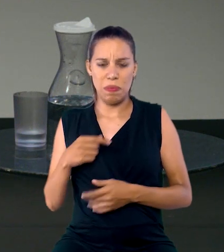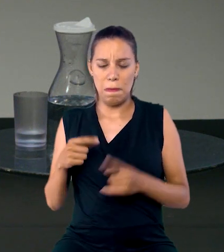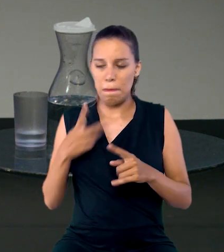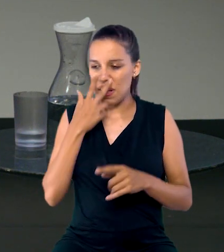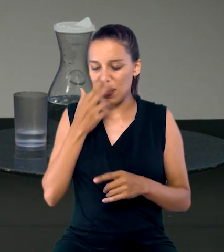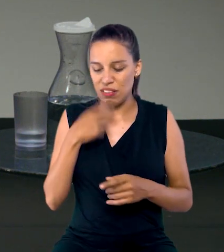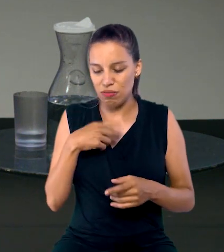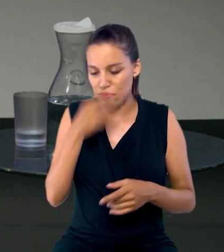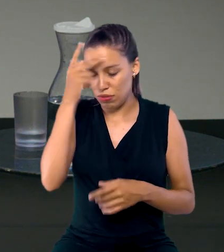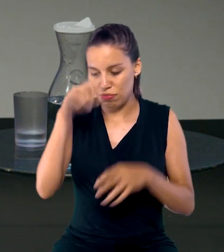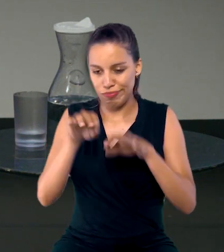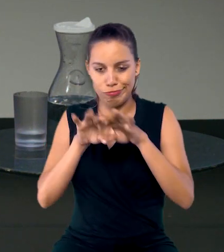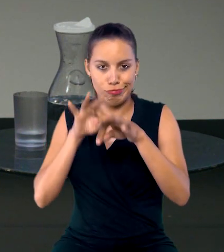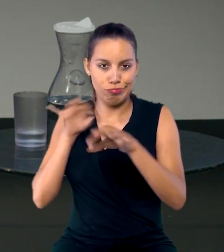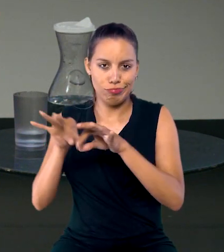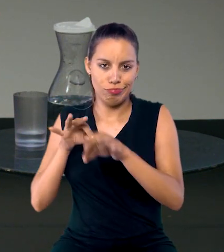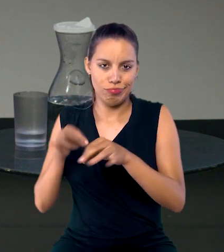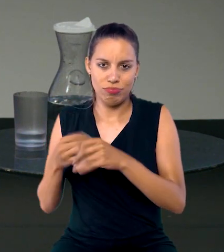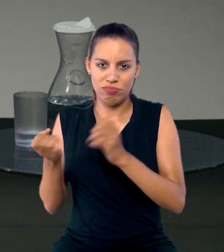não são lidas.